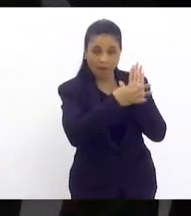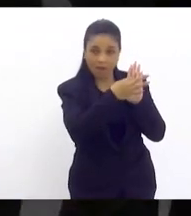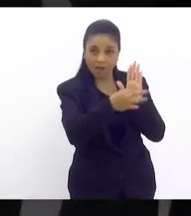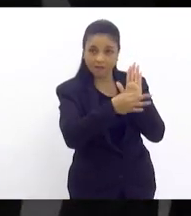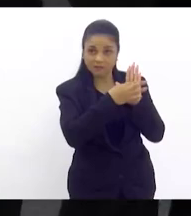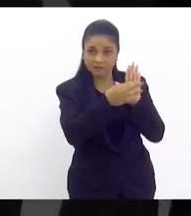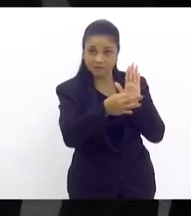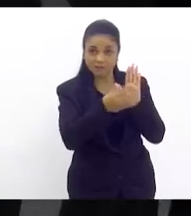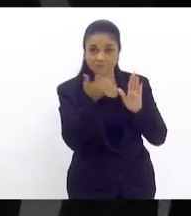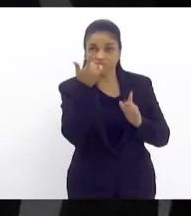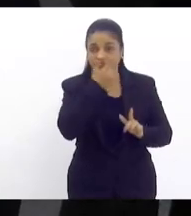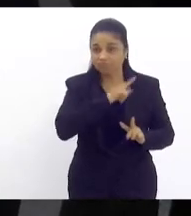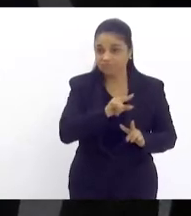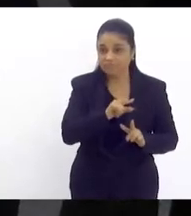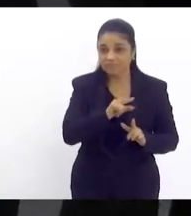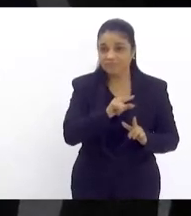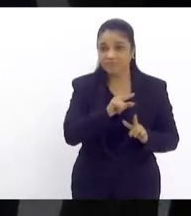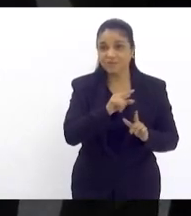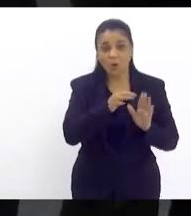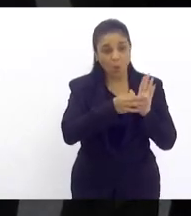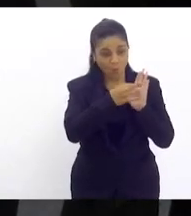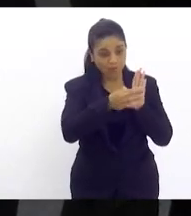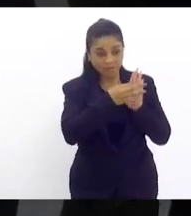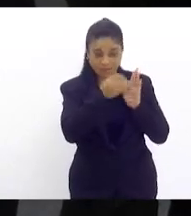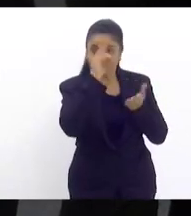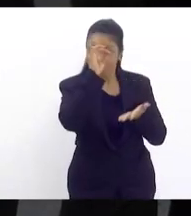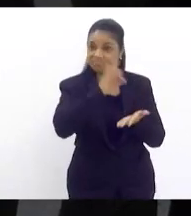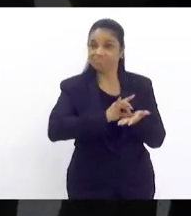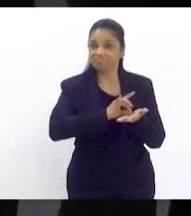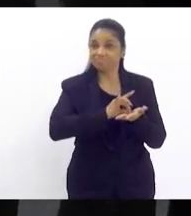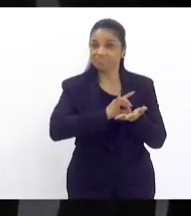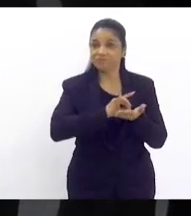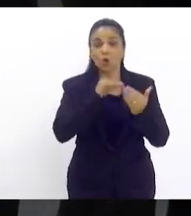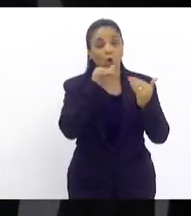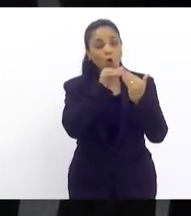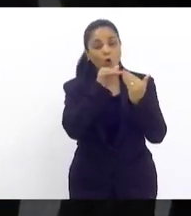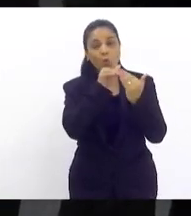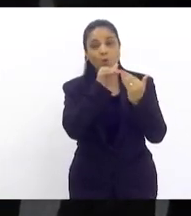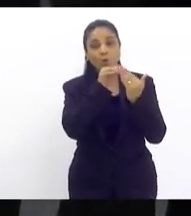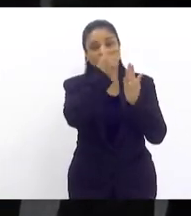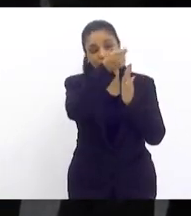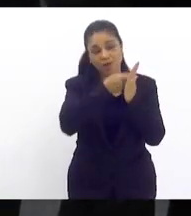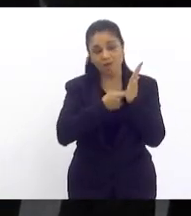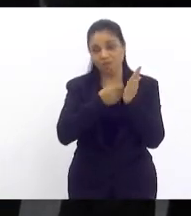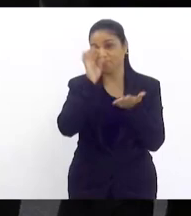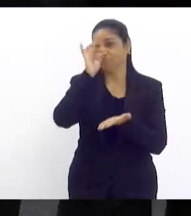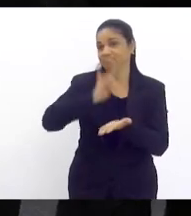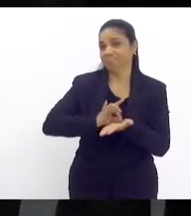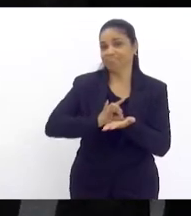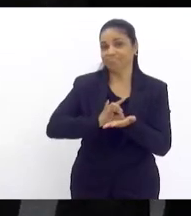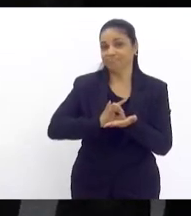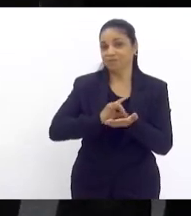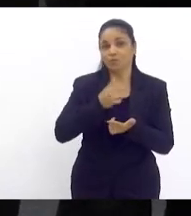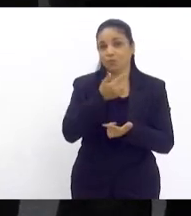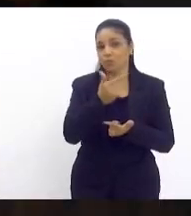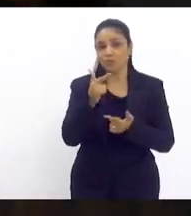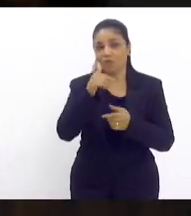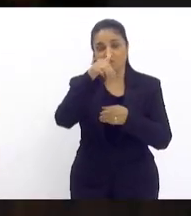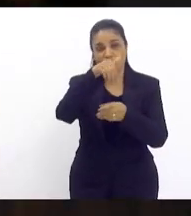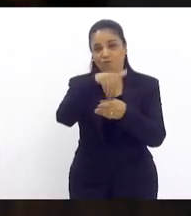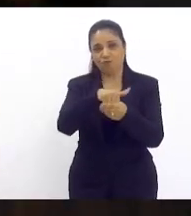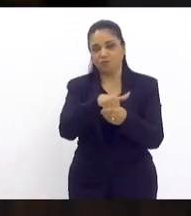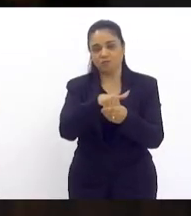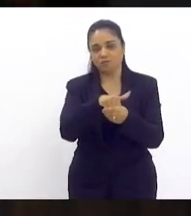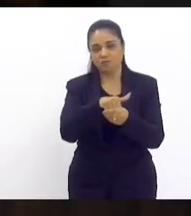é ponderou que venceu é o parecer original é o parecer de como um acordo com o relatório original Então não teve votação para alguém